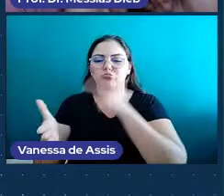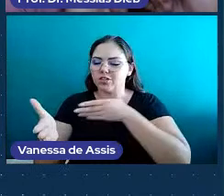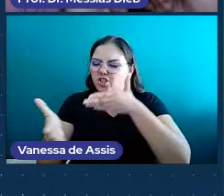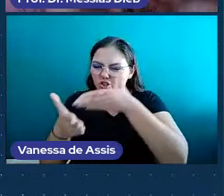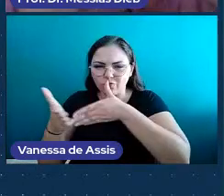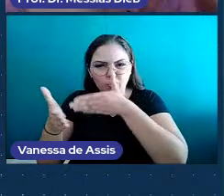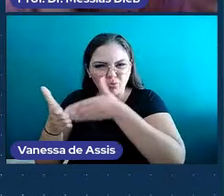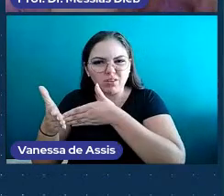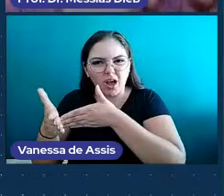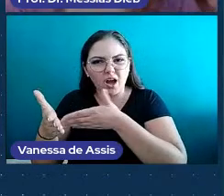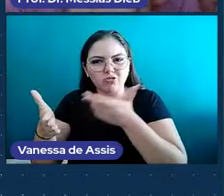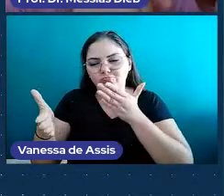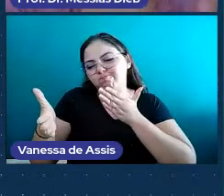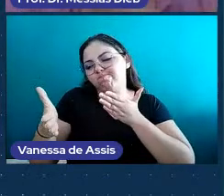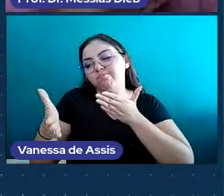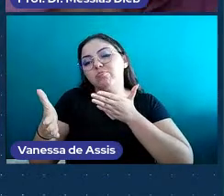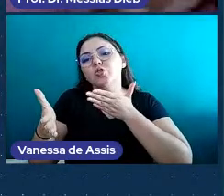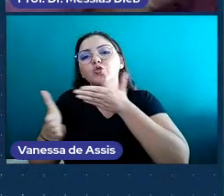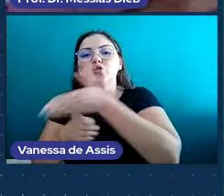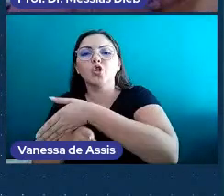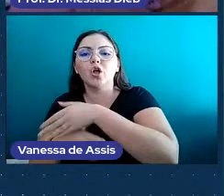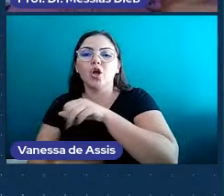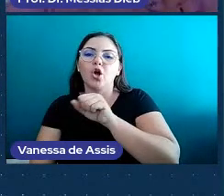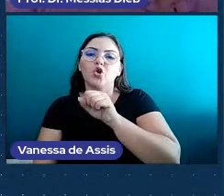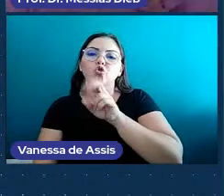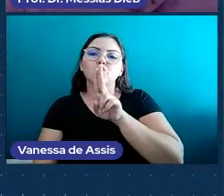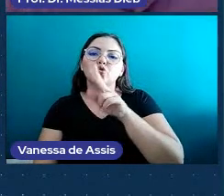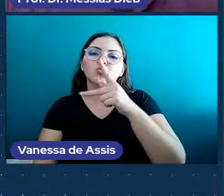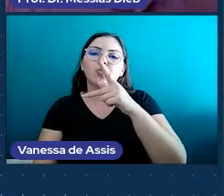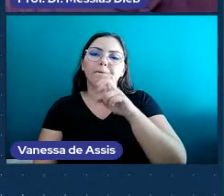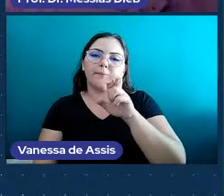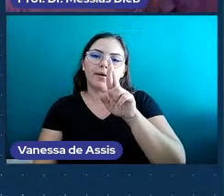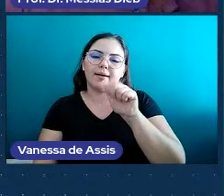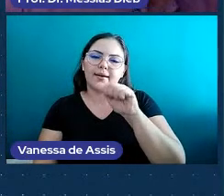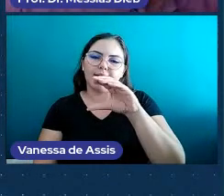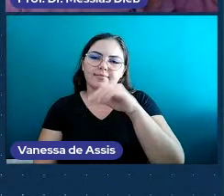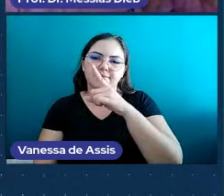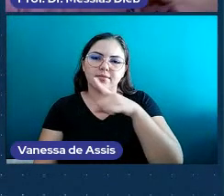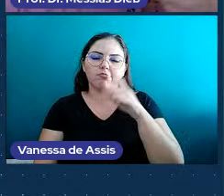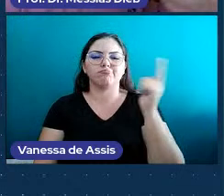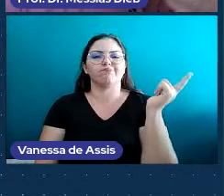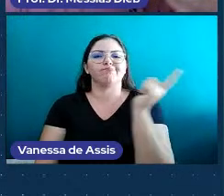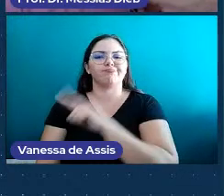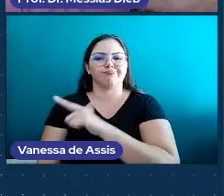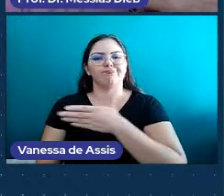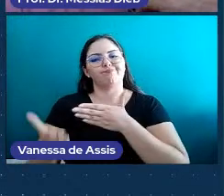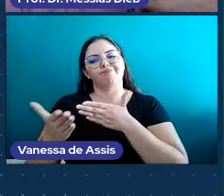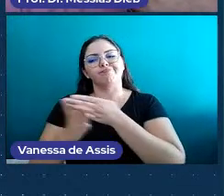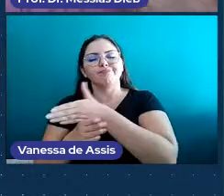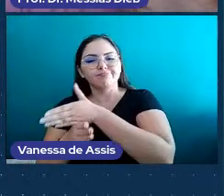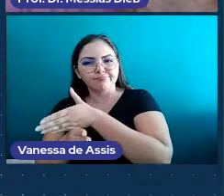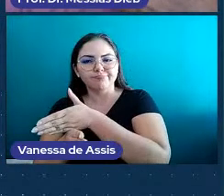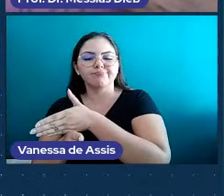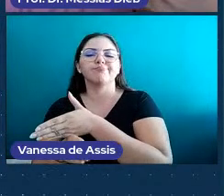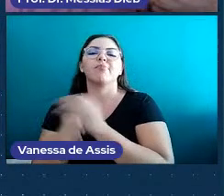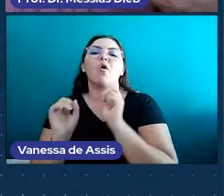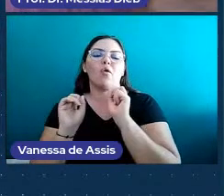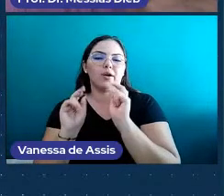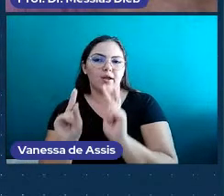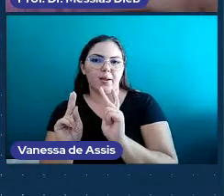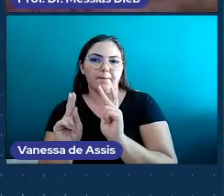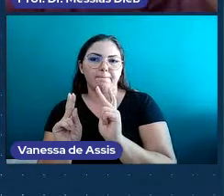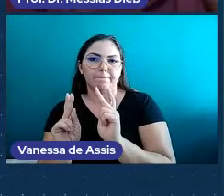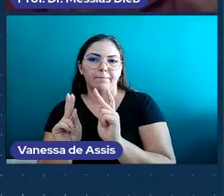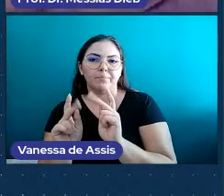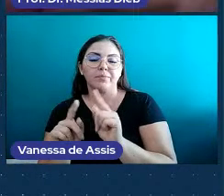enfrentadas. Isso é o que eu quero estudar, é o meu objeto. Mas essa superação das dificuldades enfrentadas tem um